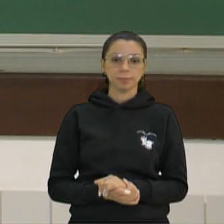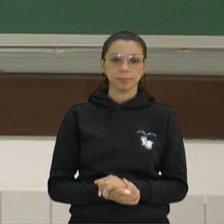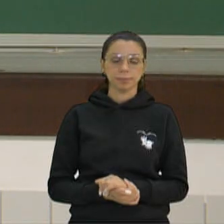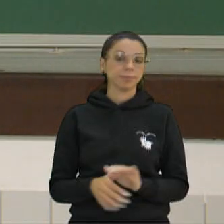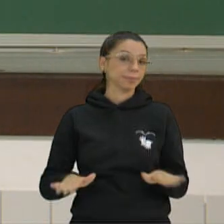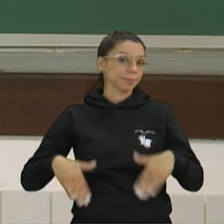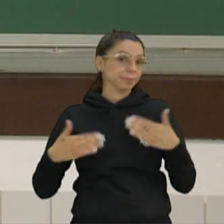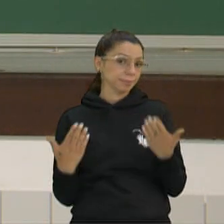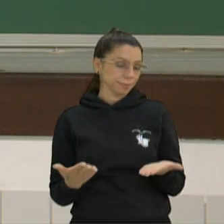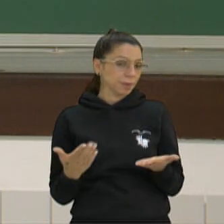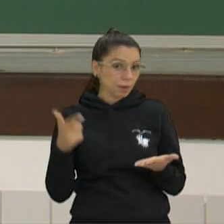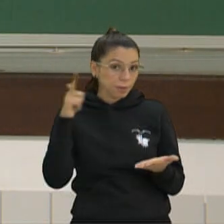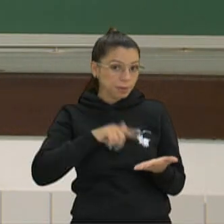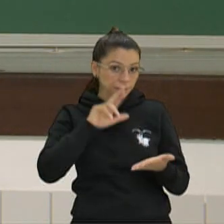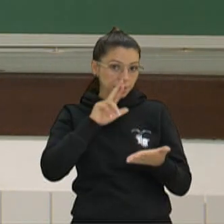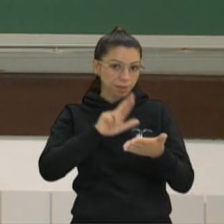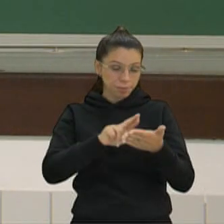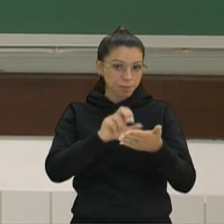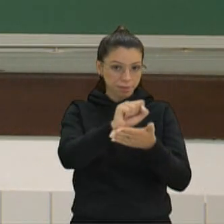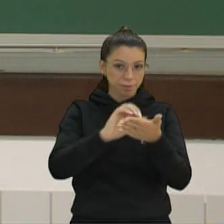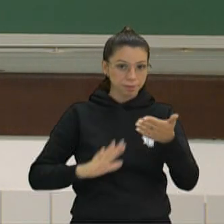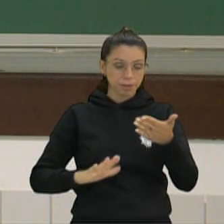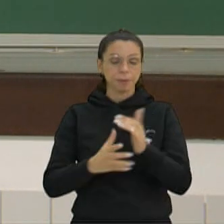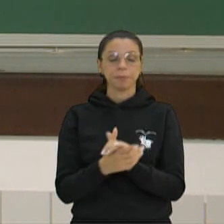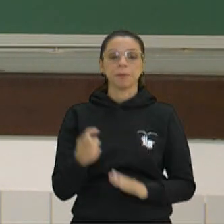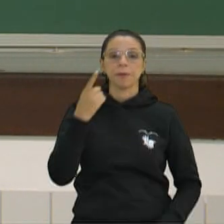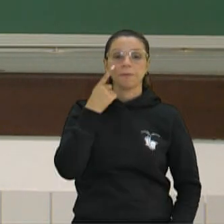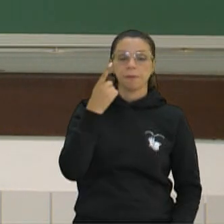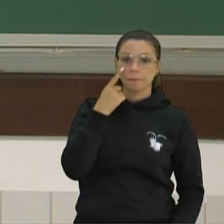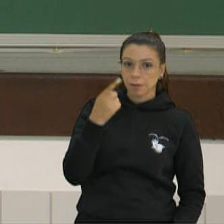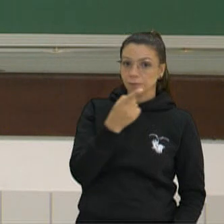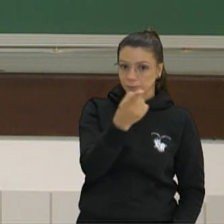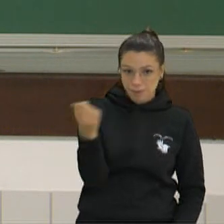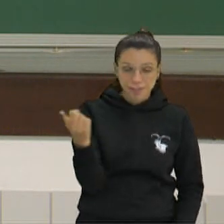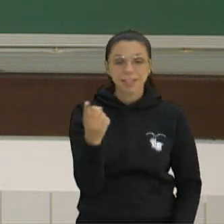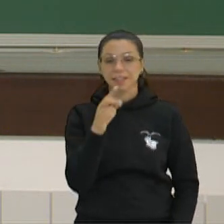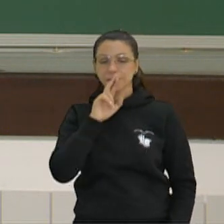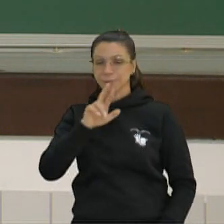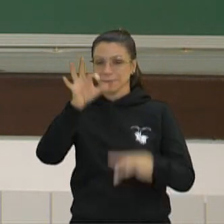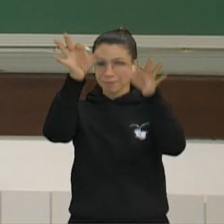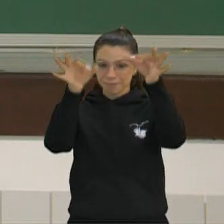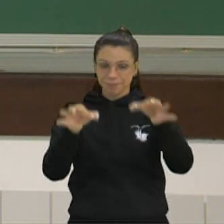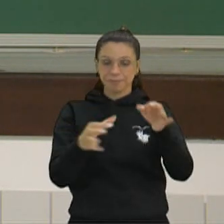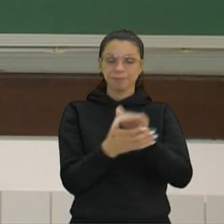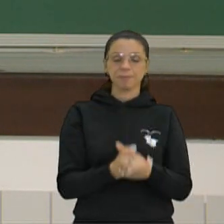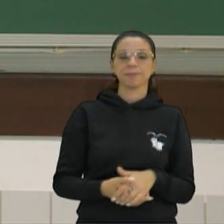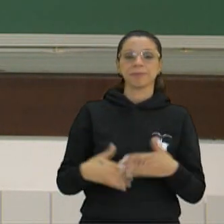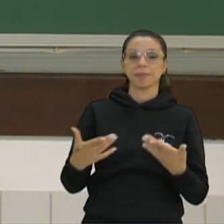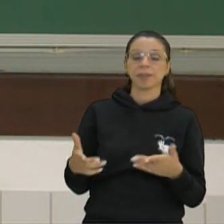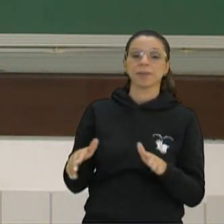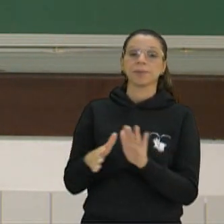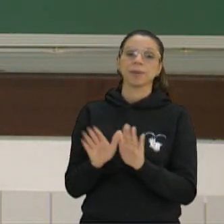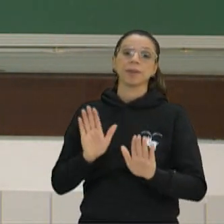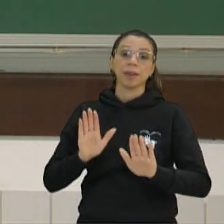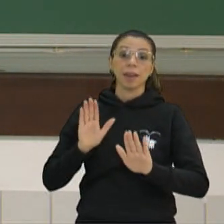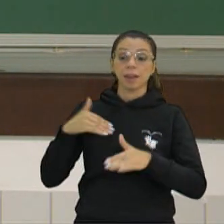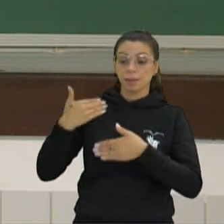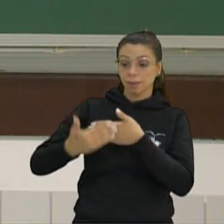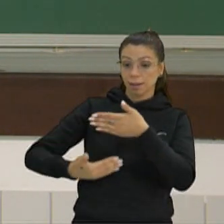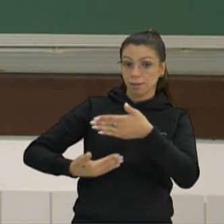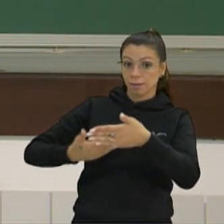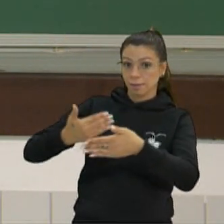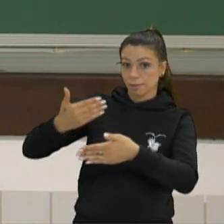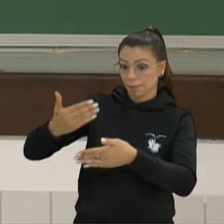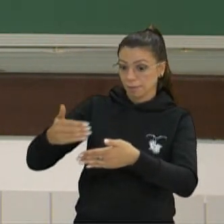E aí, pessoal, conseguiram responder a atividade? Então vamos ver se você acertou. Vamos lá. A agropecuária é uma atividade desenvolvida